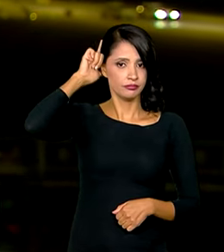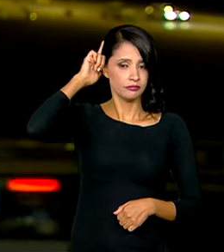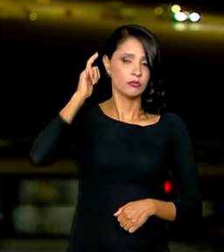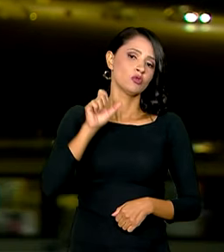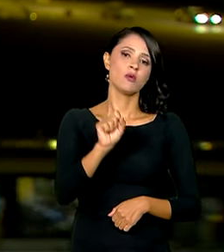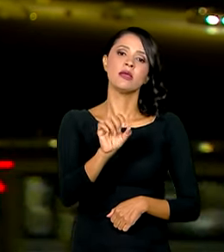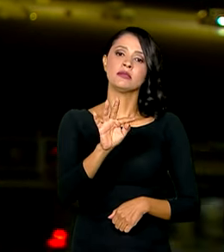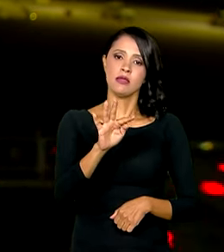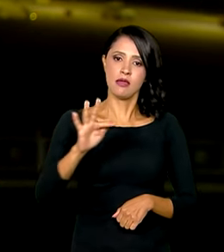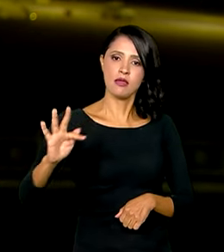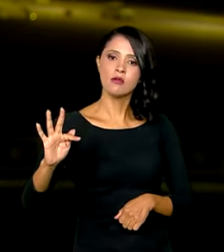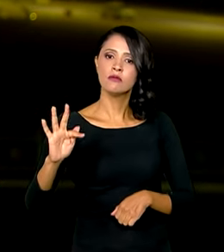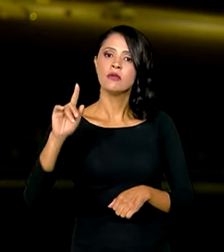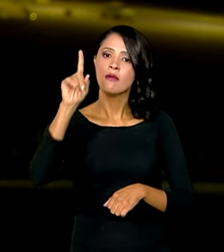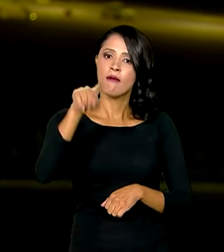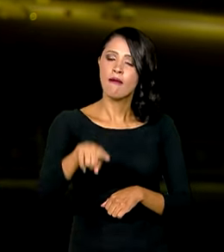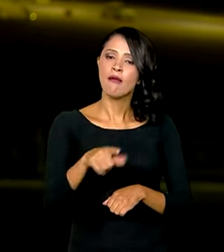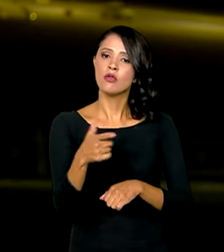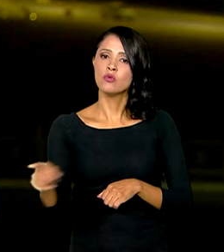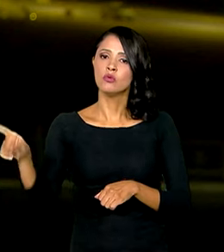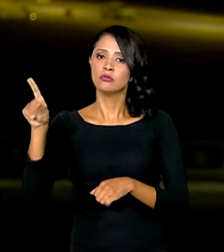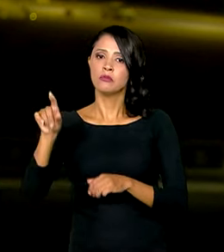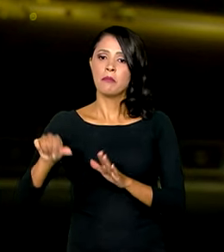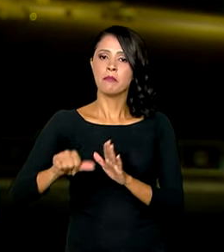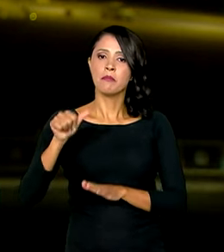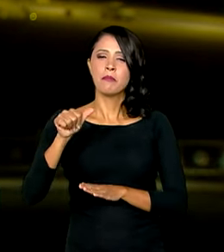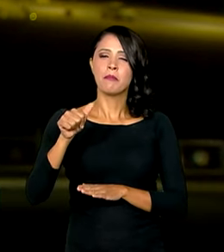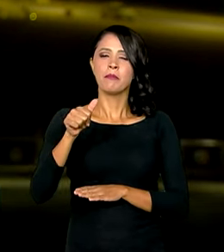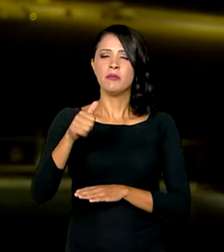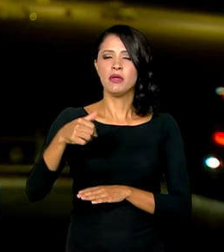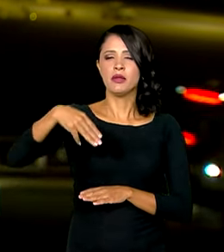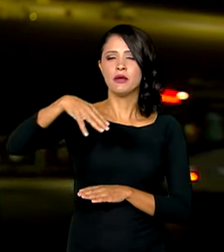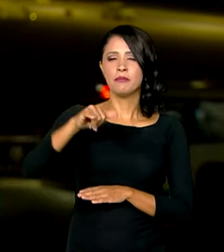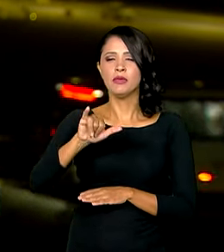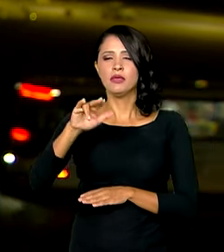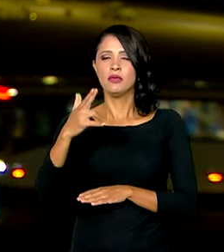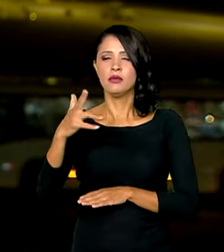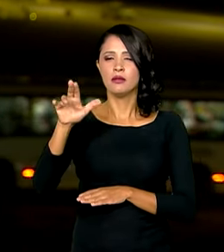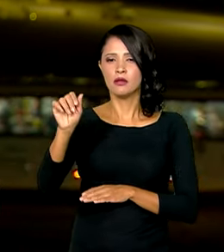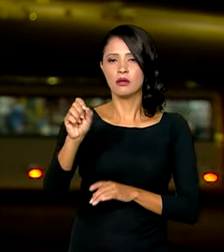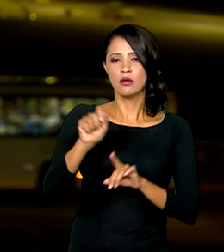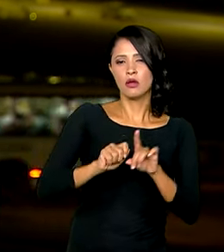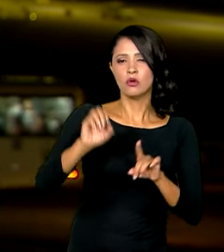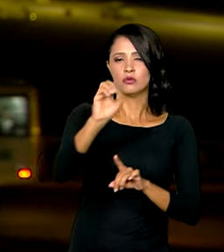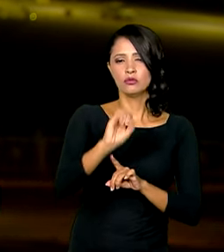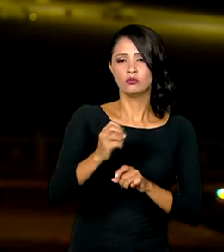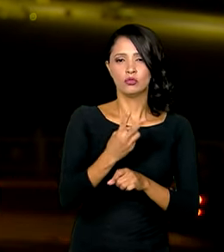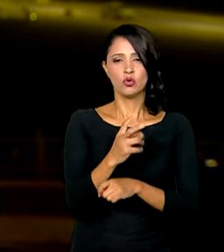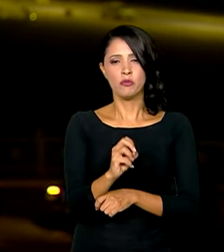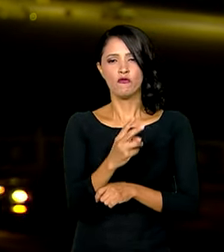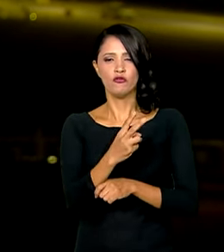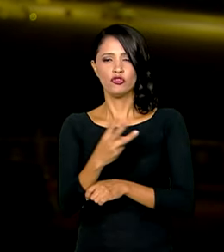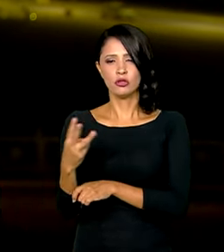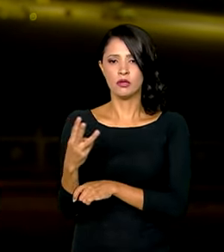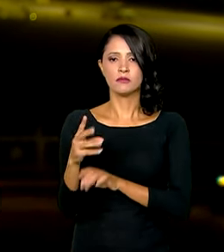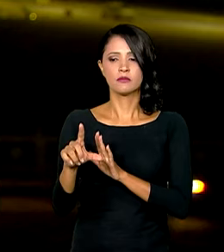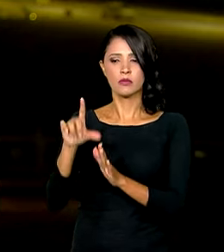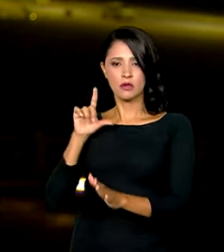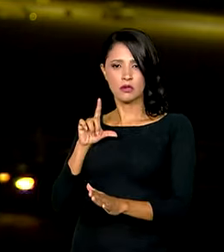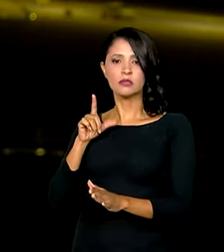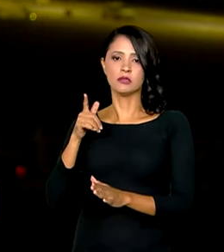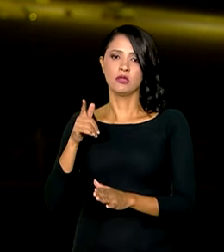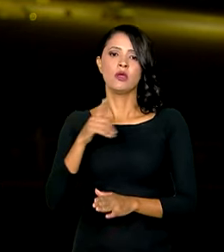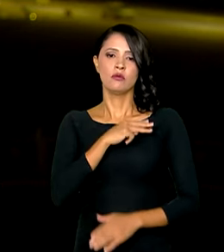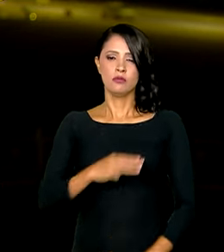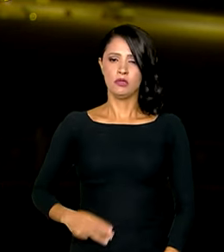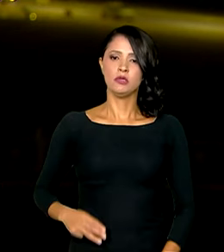um desdobramento da Operação Primeira Milha, de outubro de 2023. Mais cedo, o ministro da Justiça, Flávio